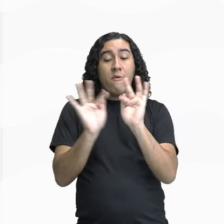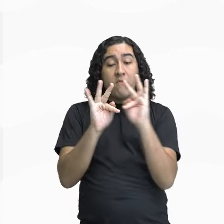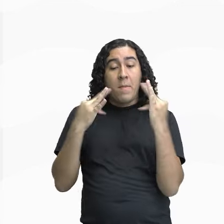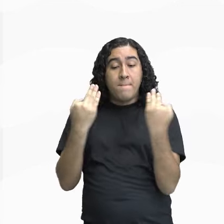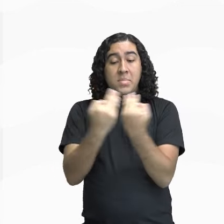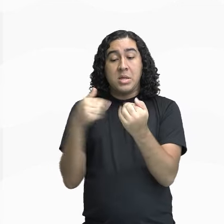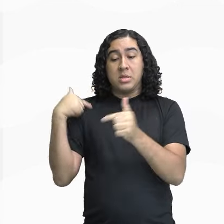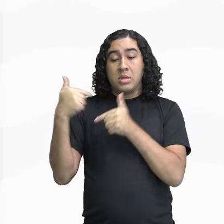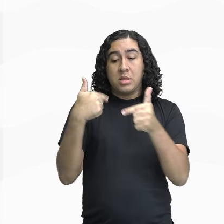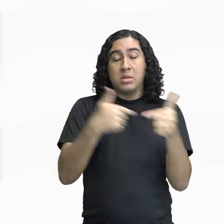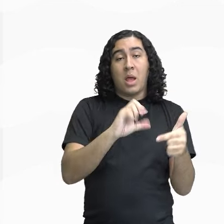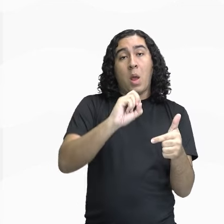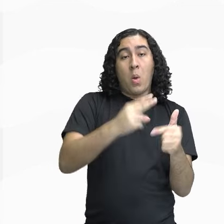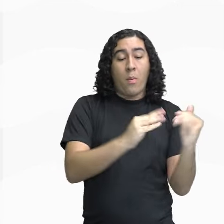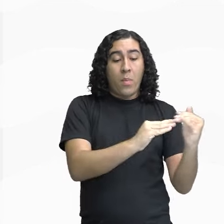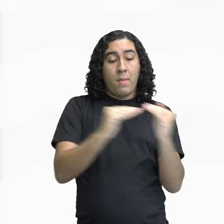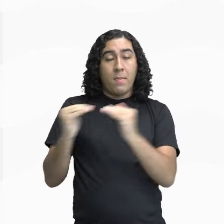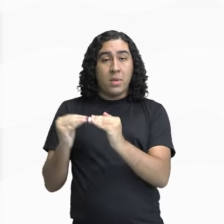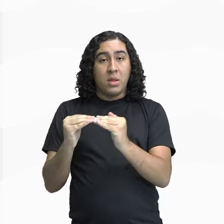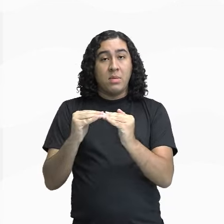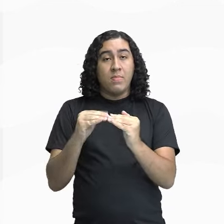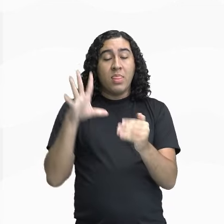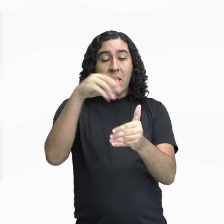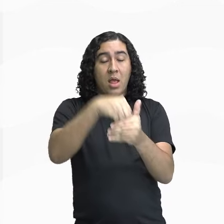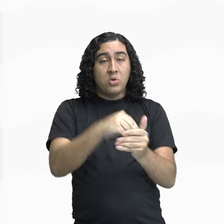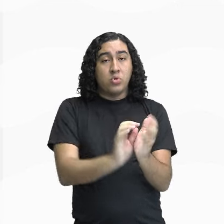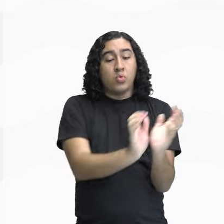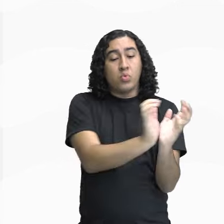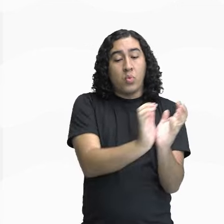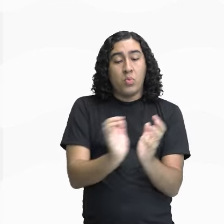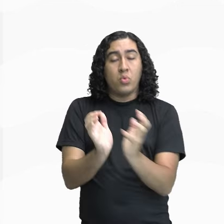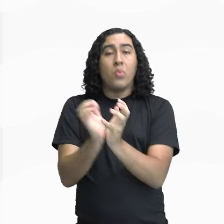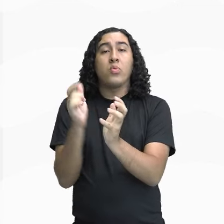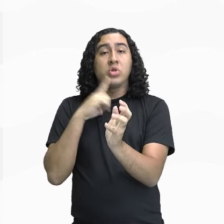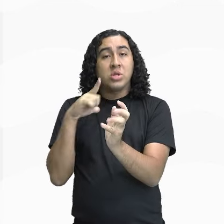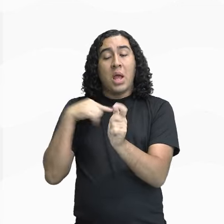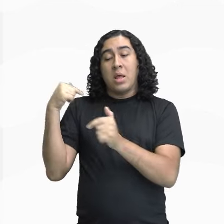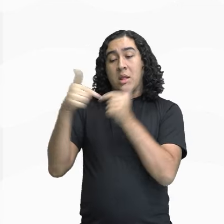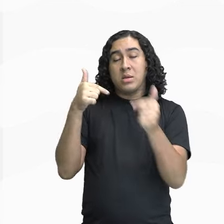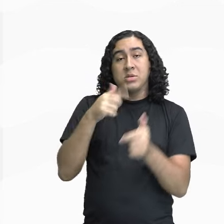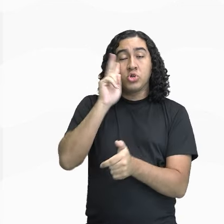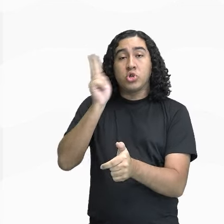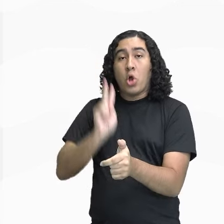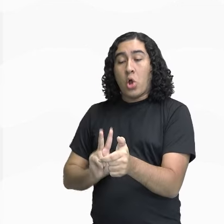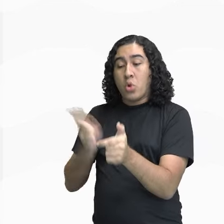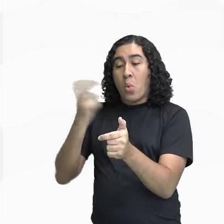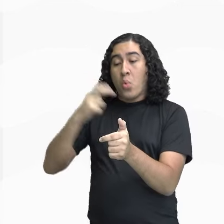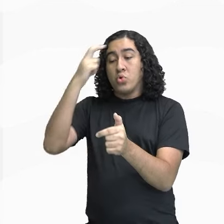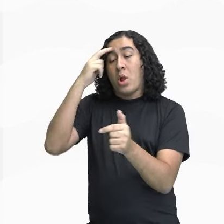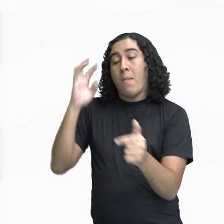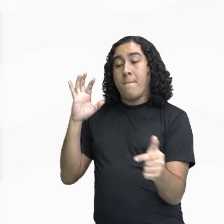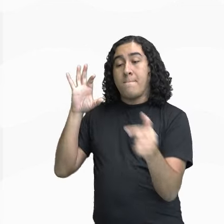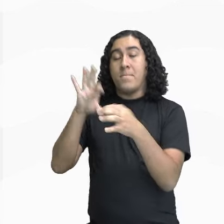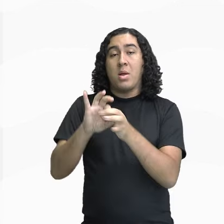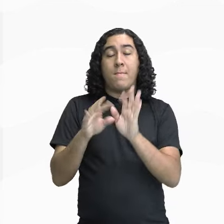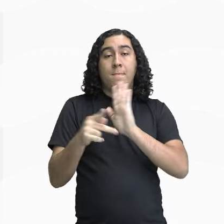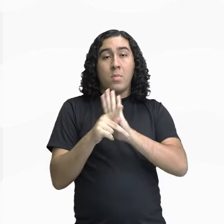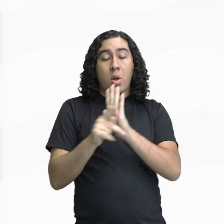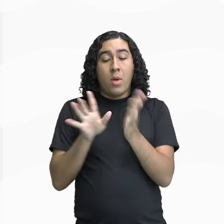ou vizinhança entre seus membros, que mantém laços históricos, culturais com as organizações